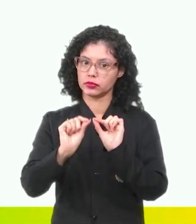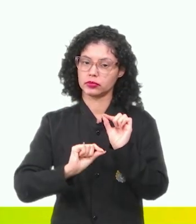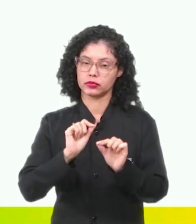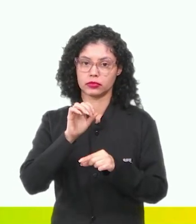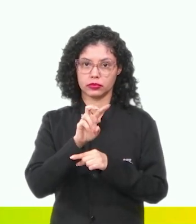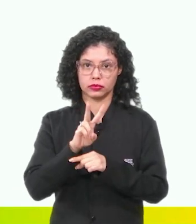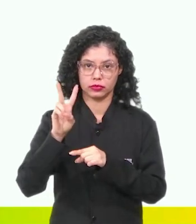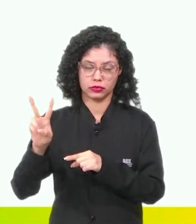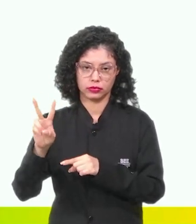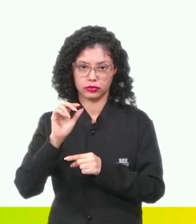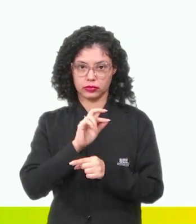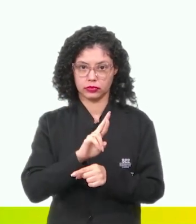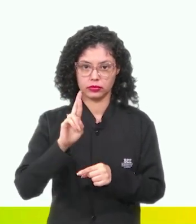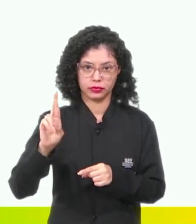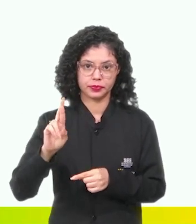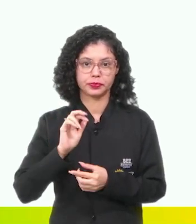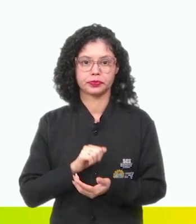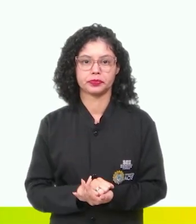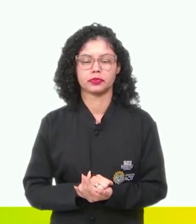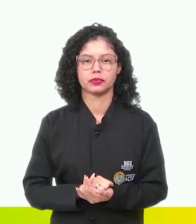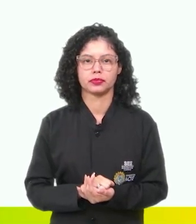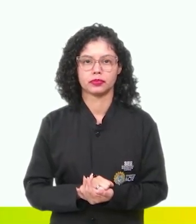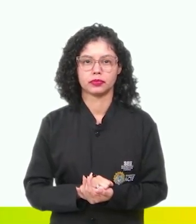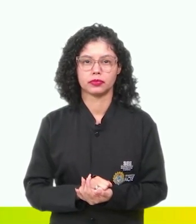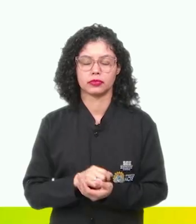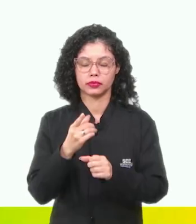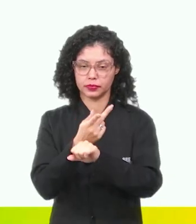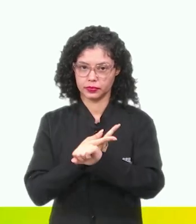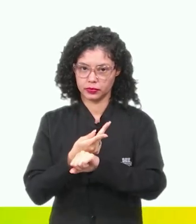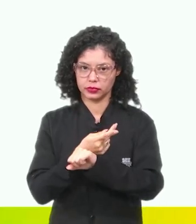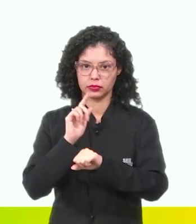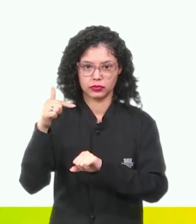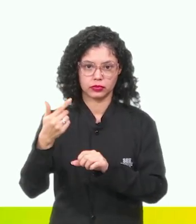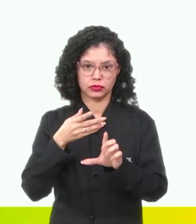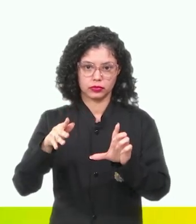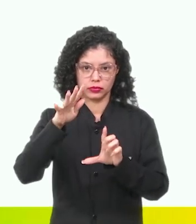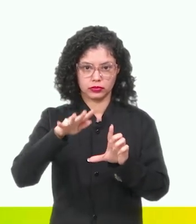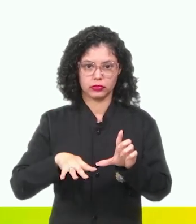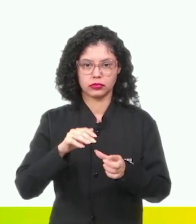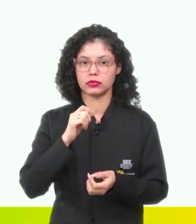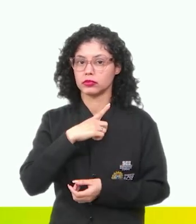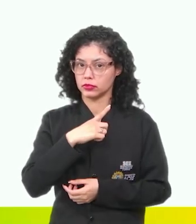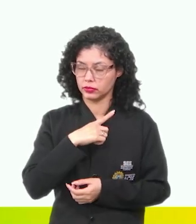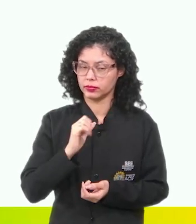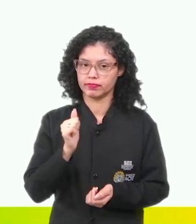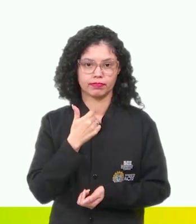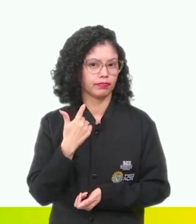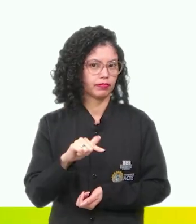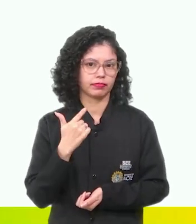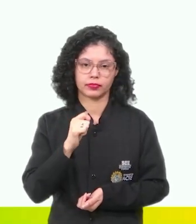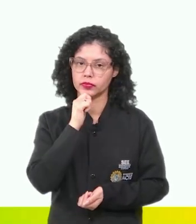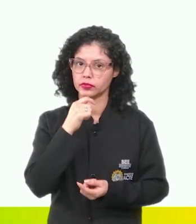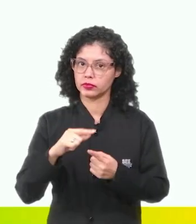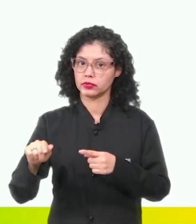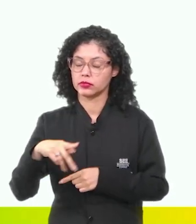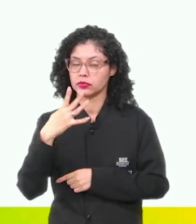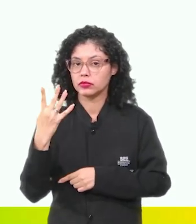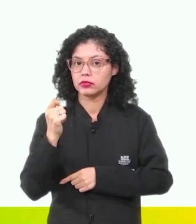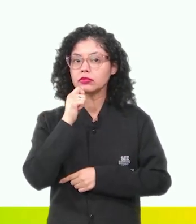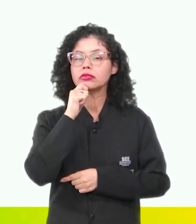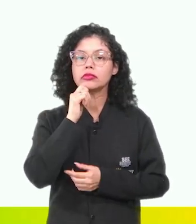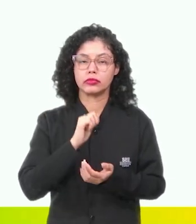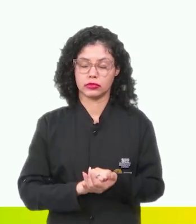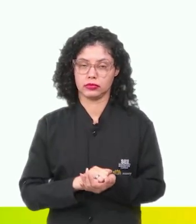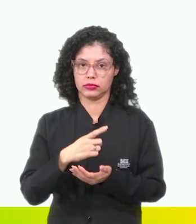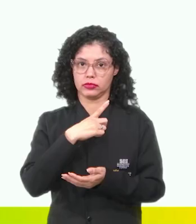Vzão, Rzão, Rzão. Vou procurar nos outros quadros. Vai ter? Não vai ter. Tá aparecendo quantas vezes,